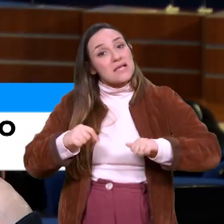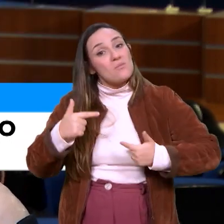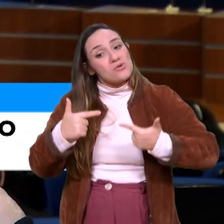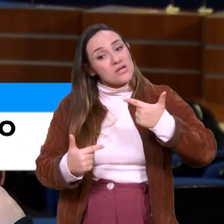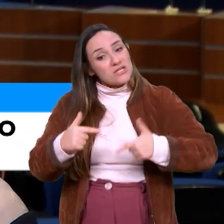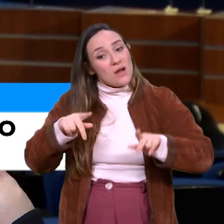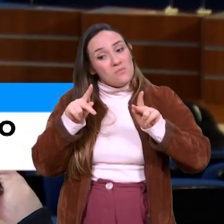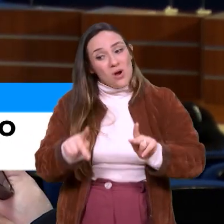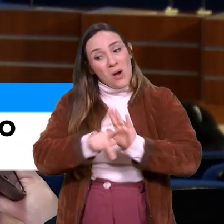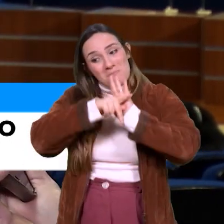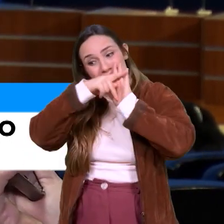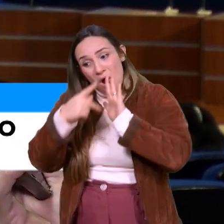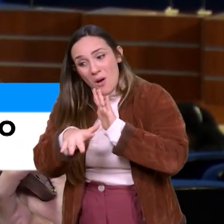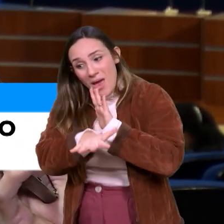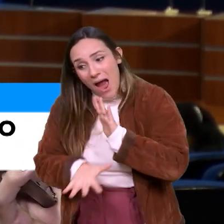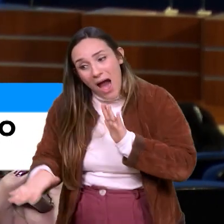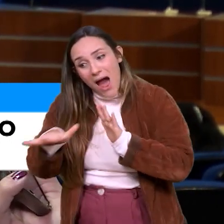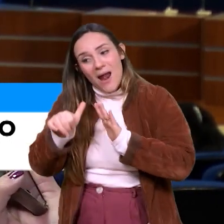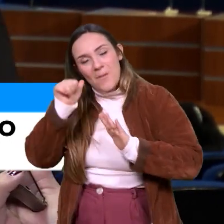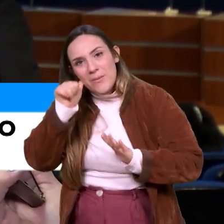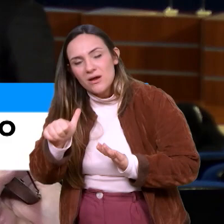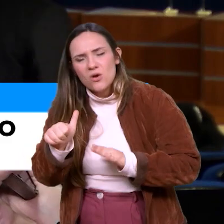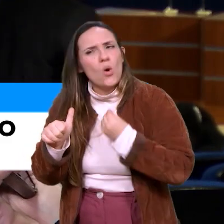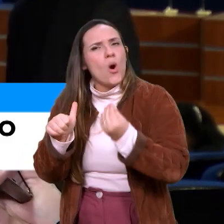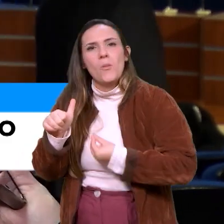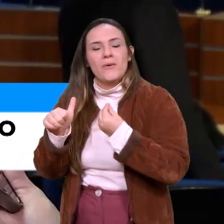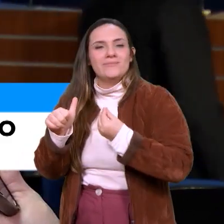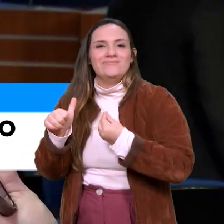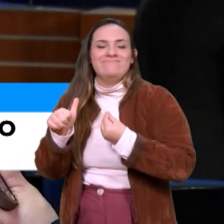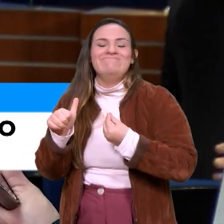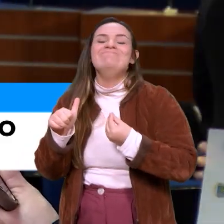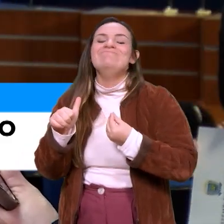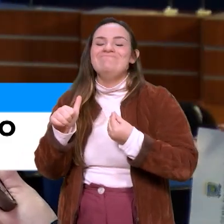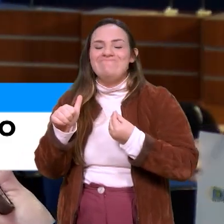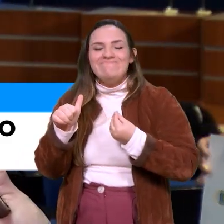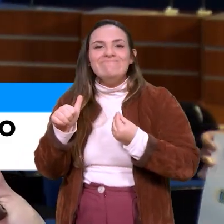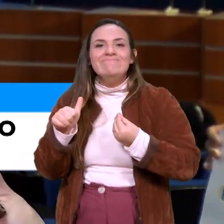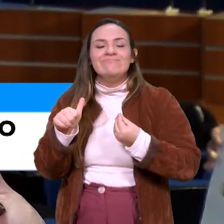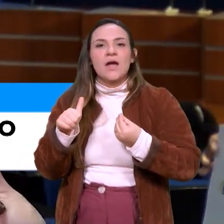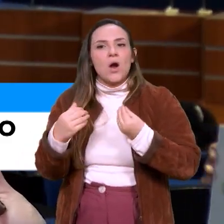de políticas públicas, defendemos que precisamos de políticas públicas para as mulheres,